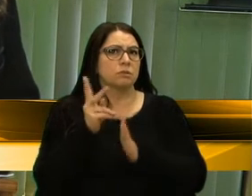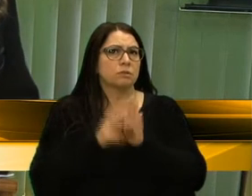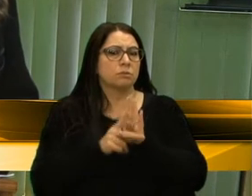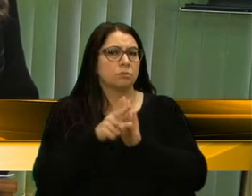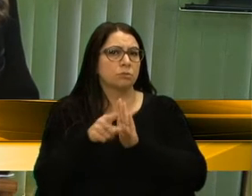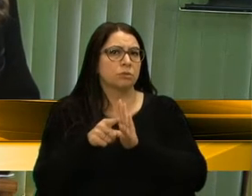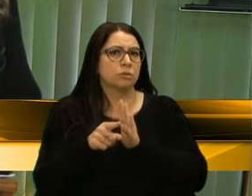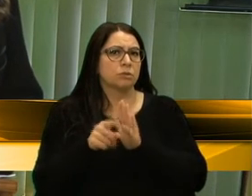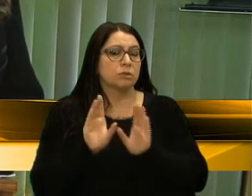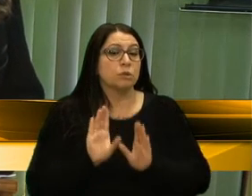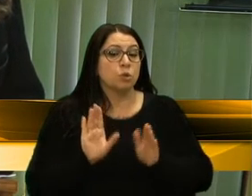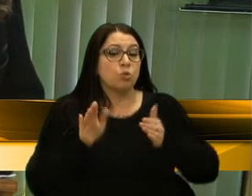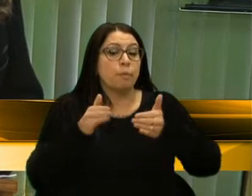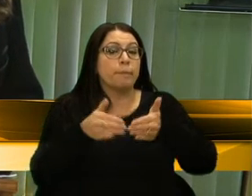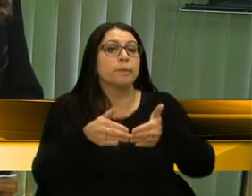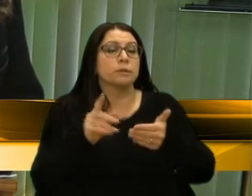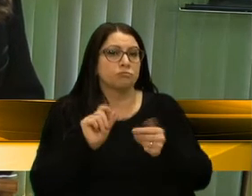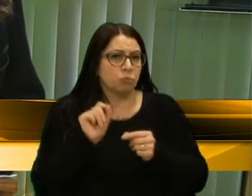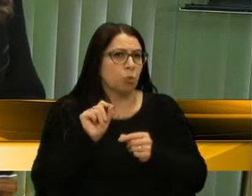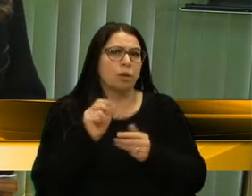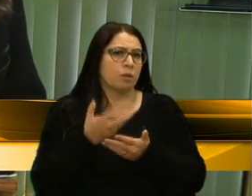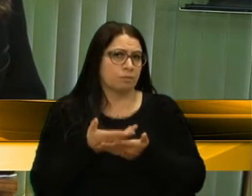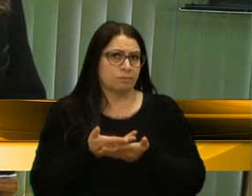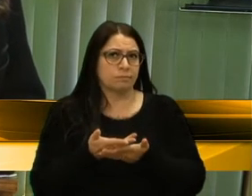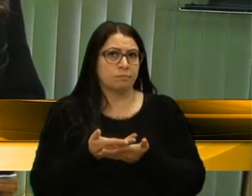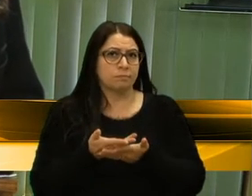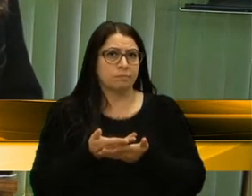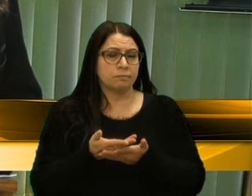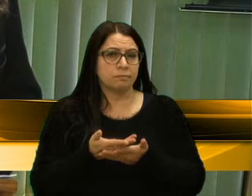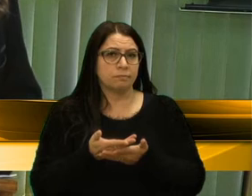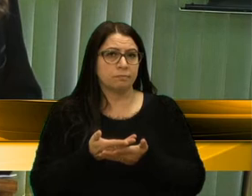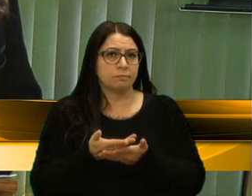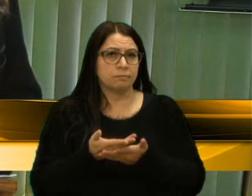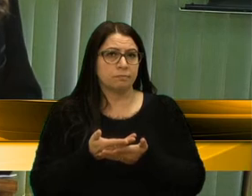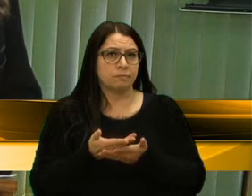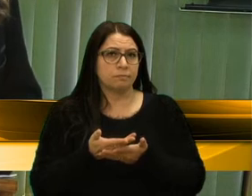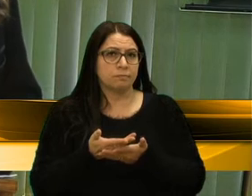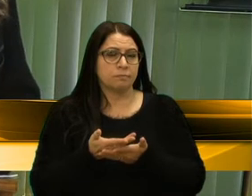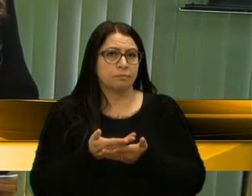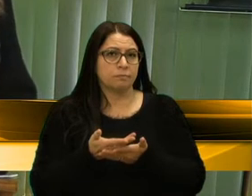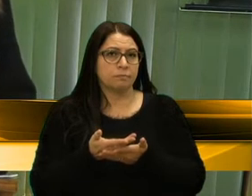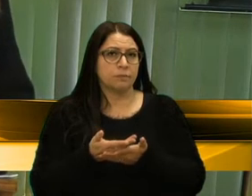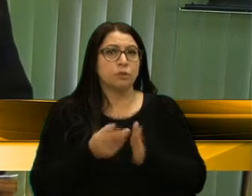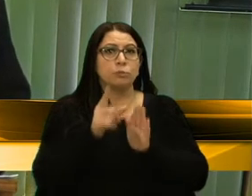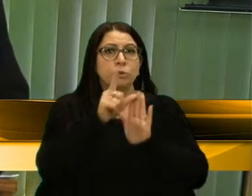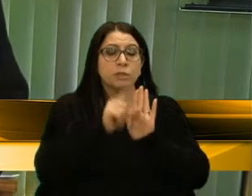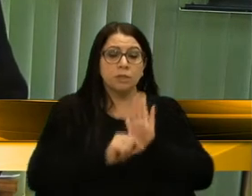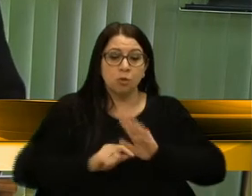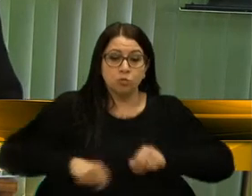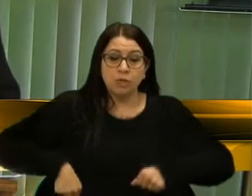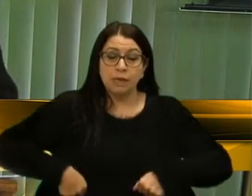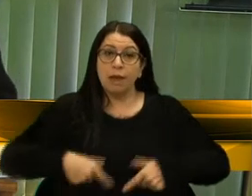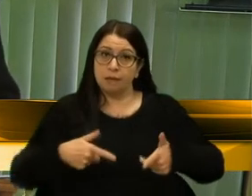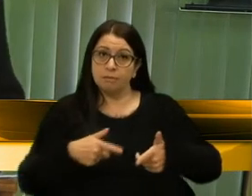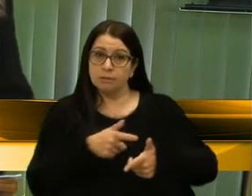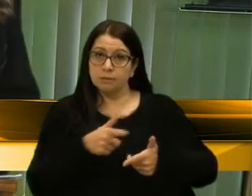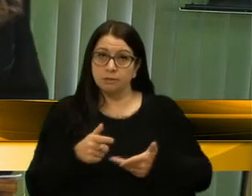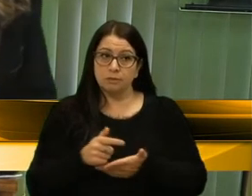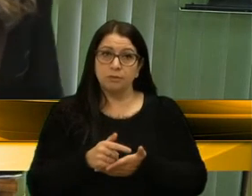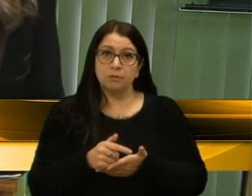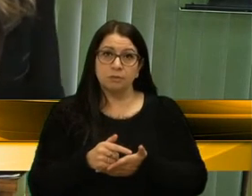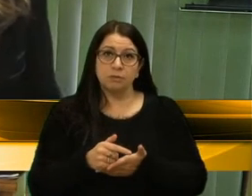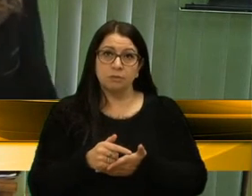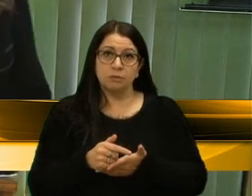né, e deste comitê? É a diminuição de custos, né, e